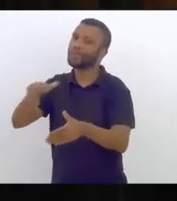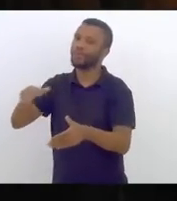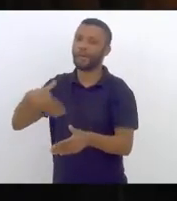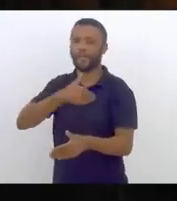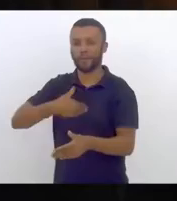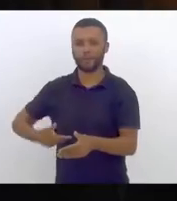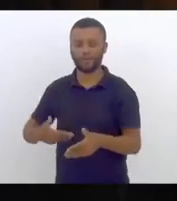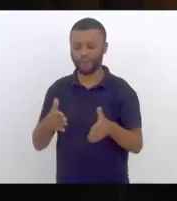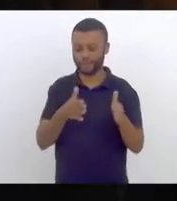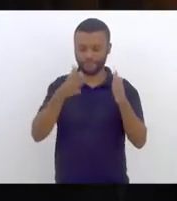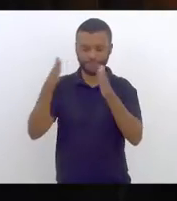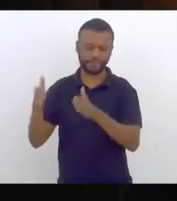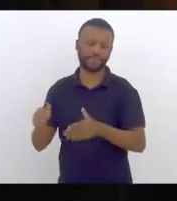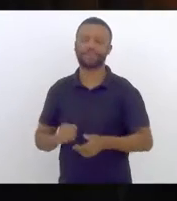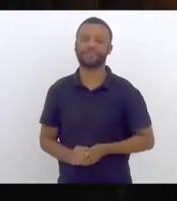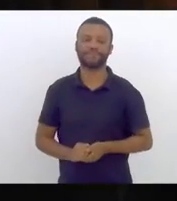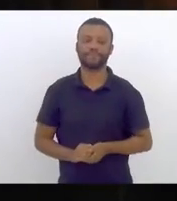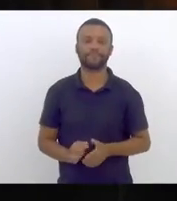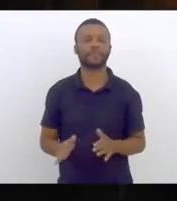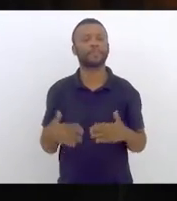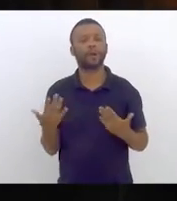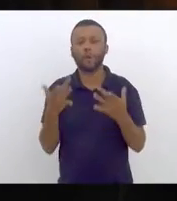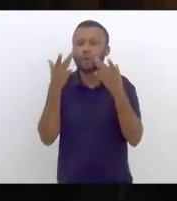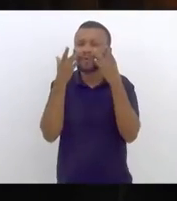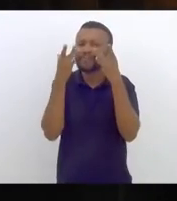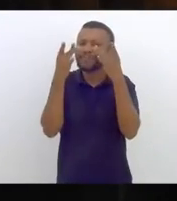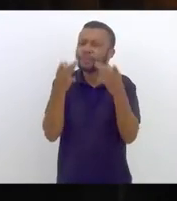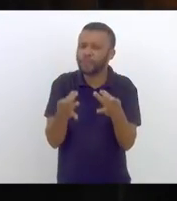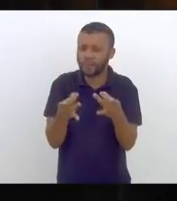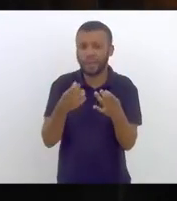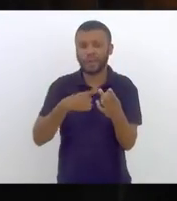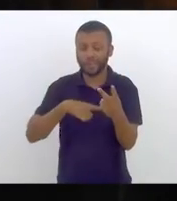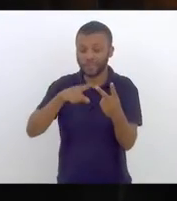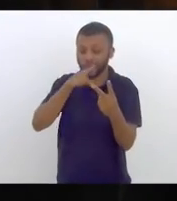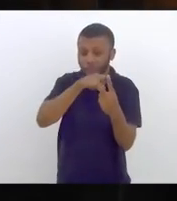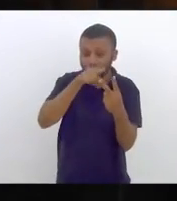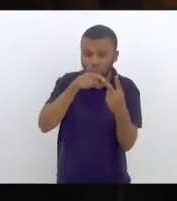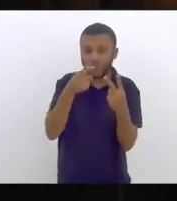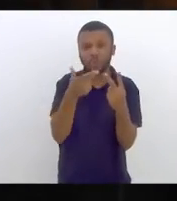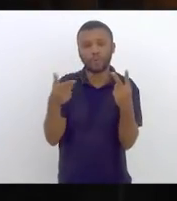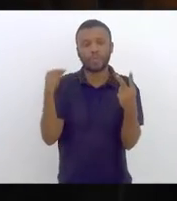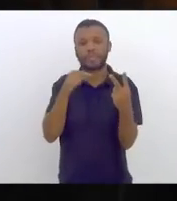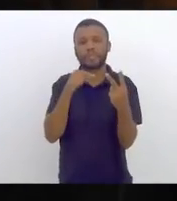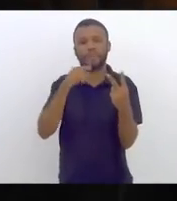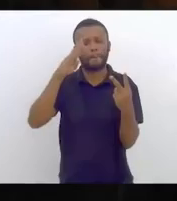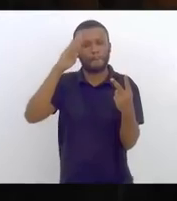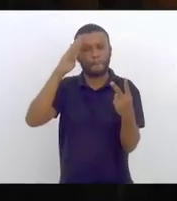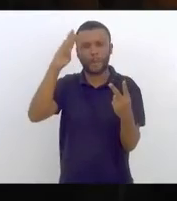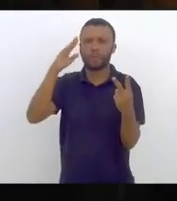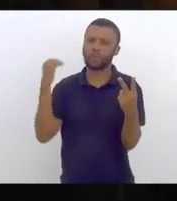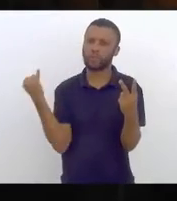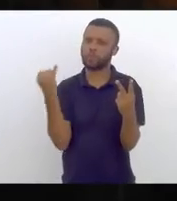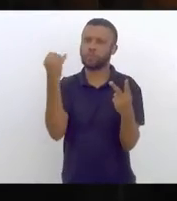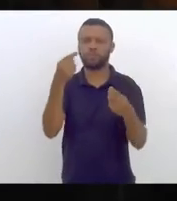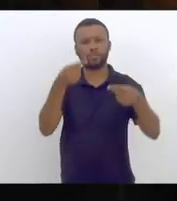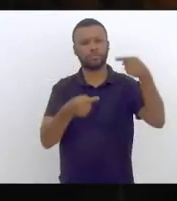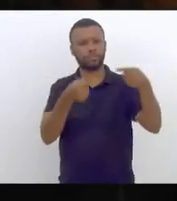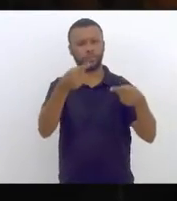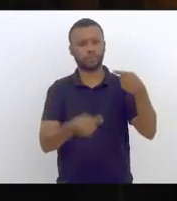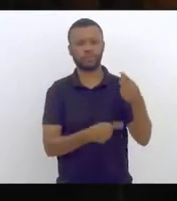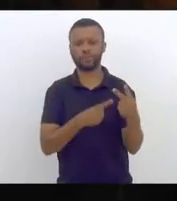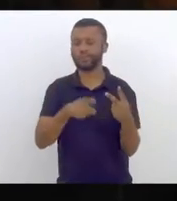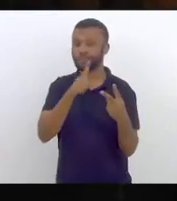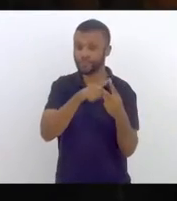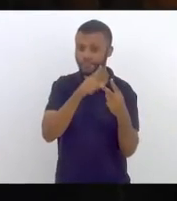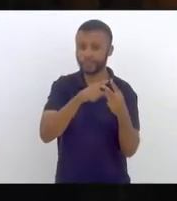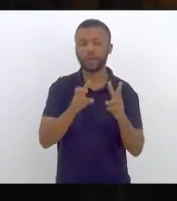que me chamou a atenção, e aí separei dois elementos que, para mim, são centrais, é com relação